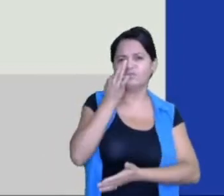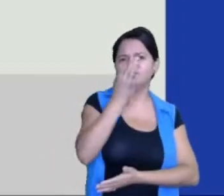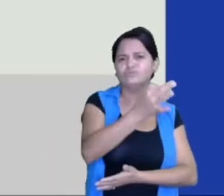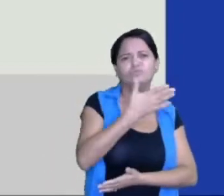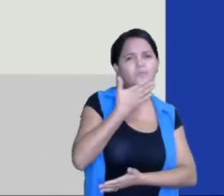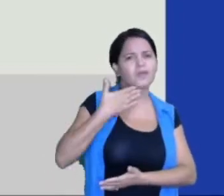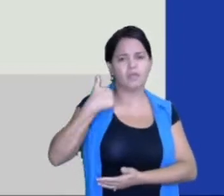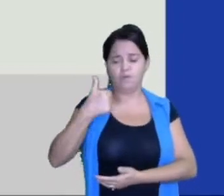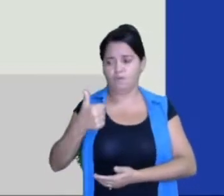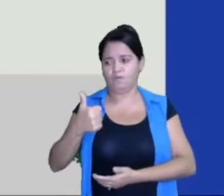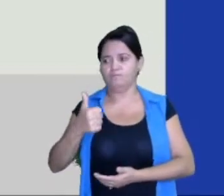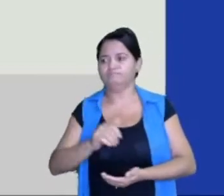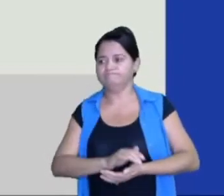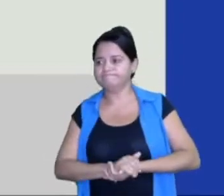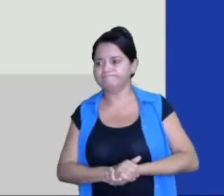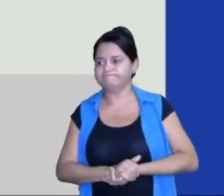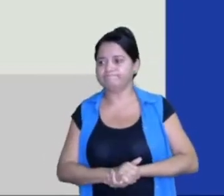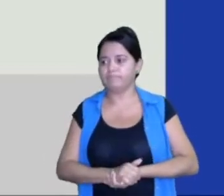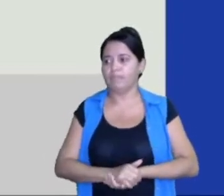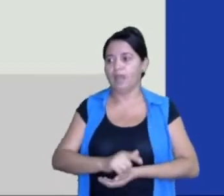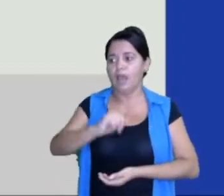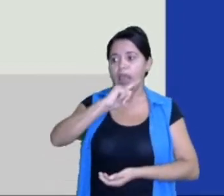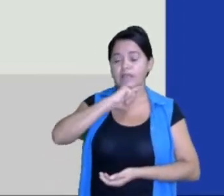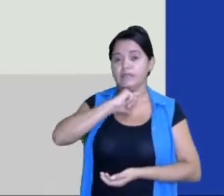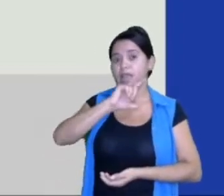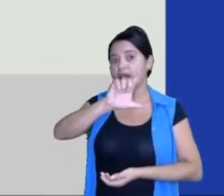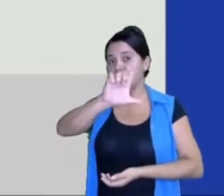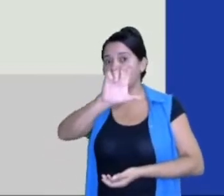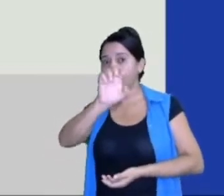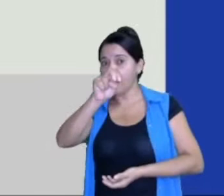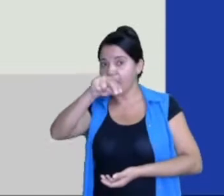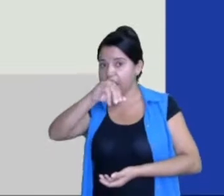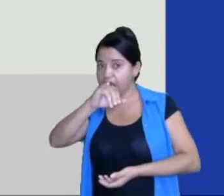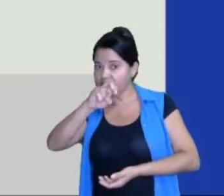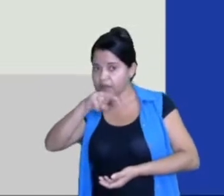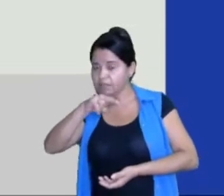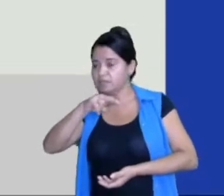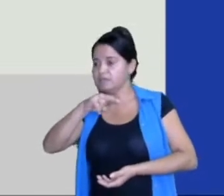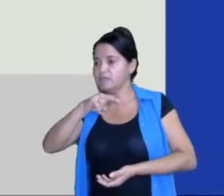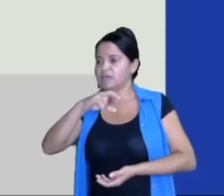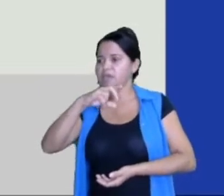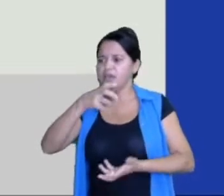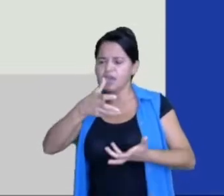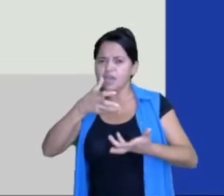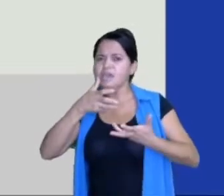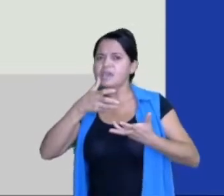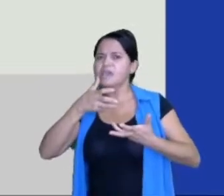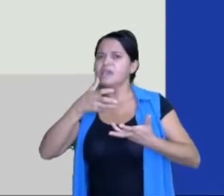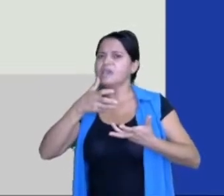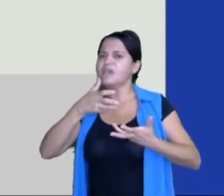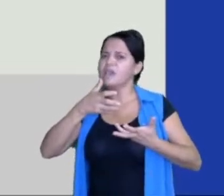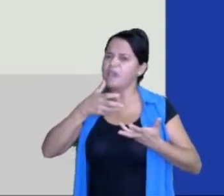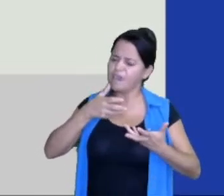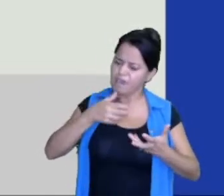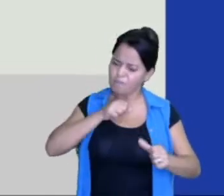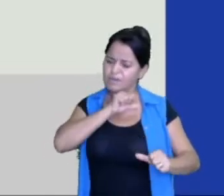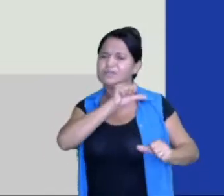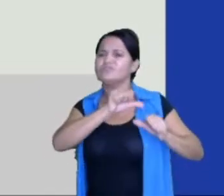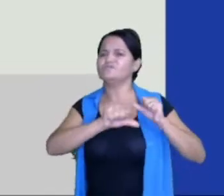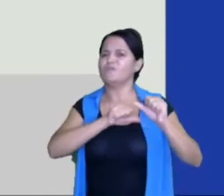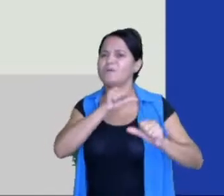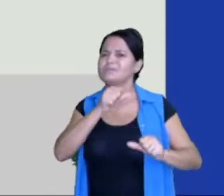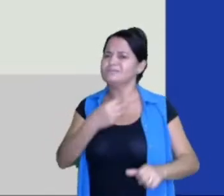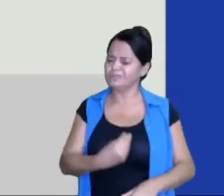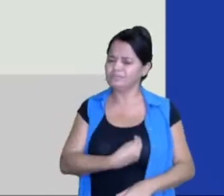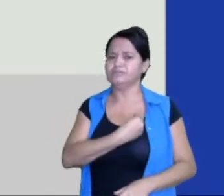teria sido o líder, aquele que levaria a multidão a uma mudança de vida, tá certo? Uma mudança de